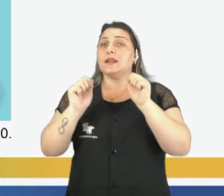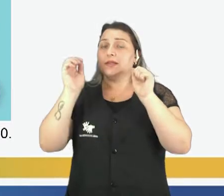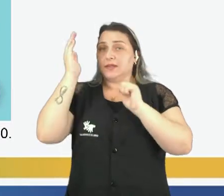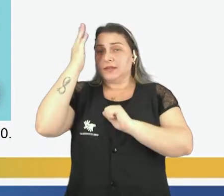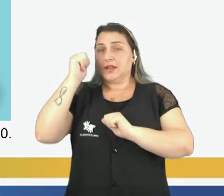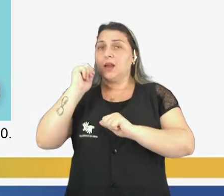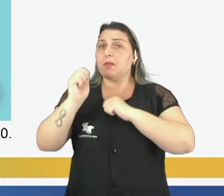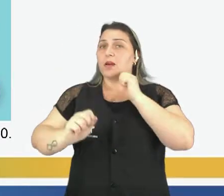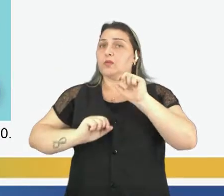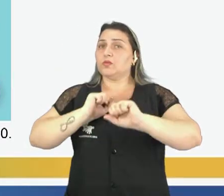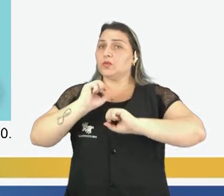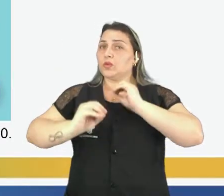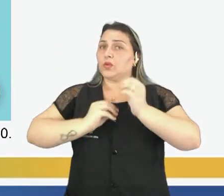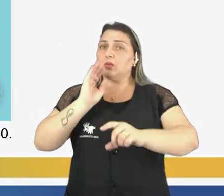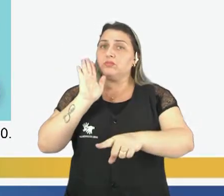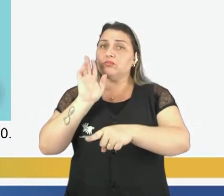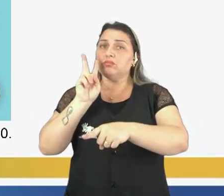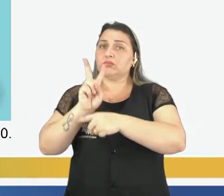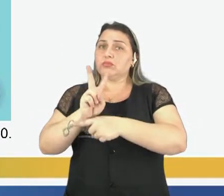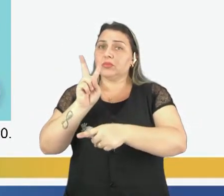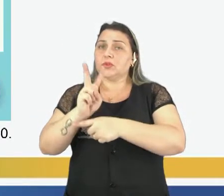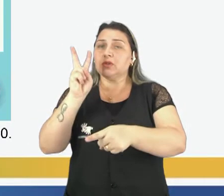proteger os mares do planeta.